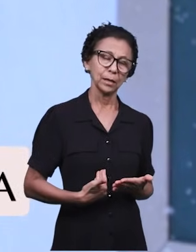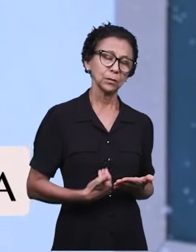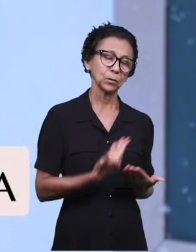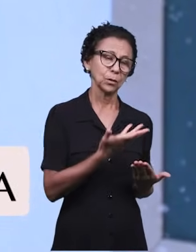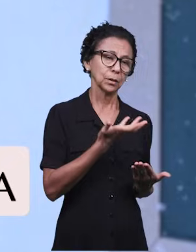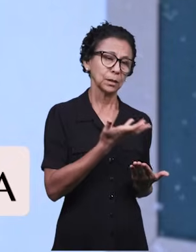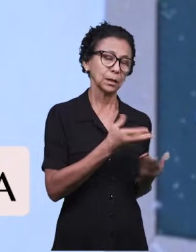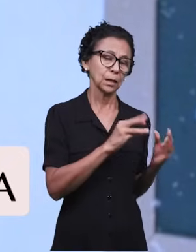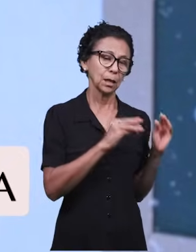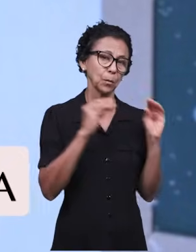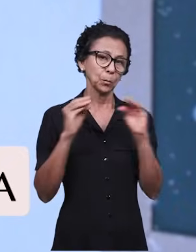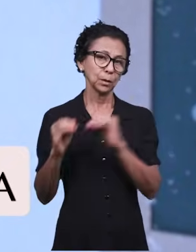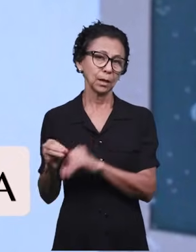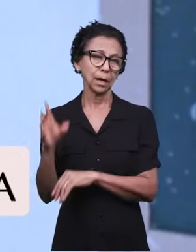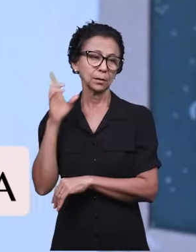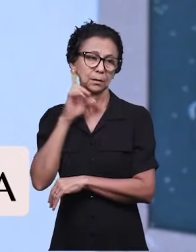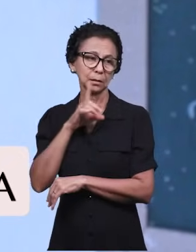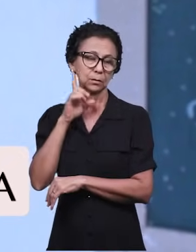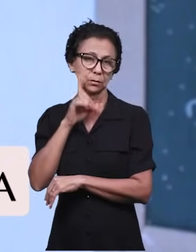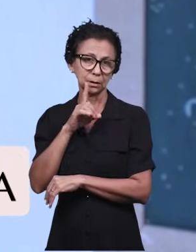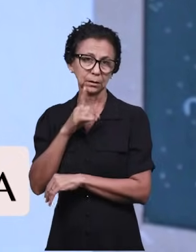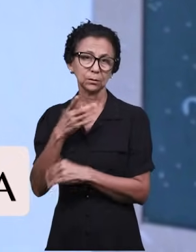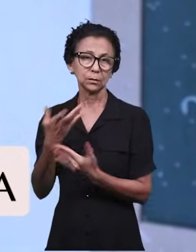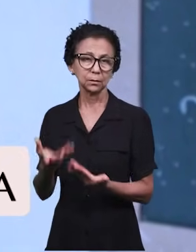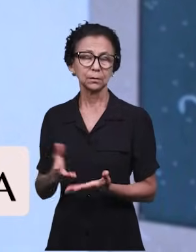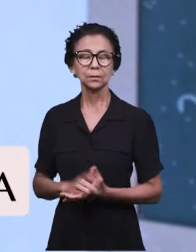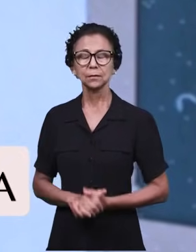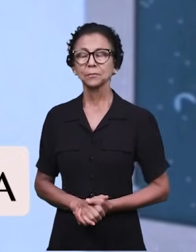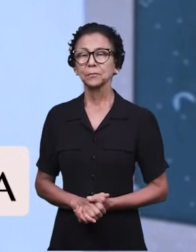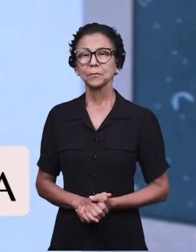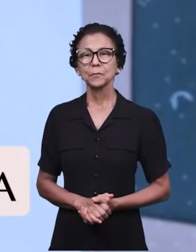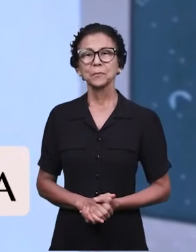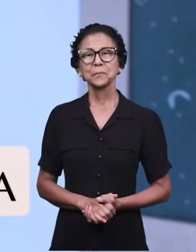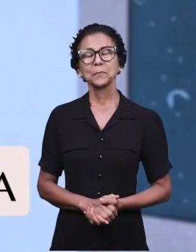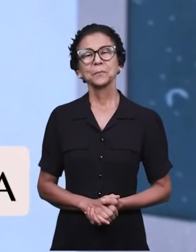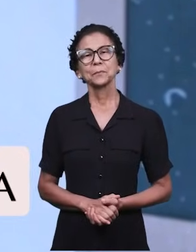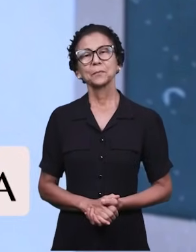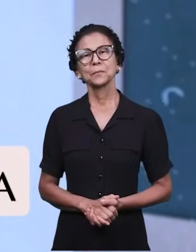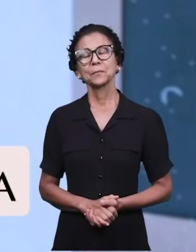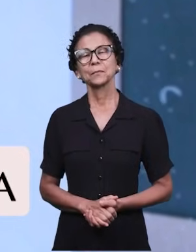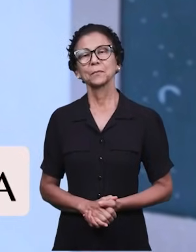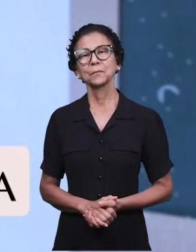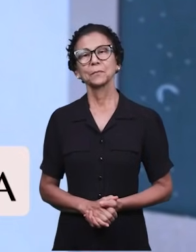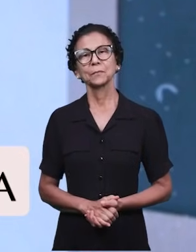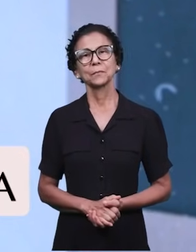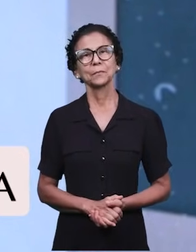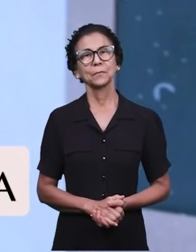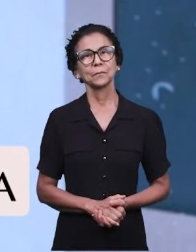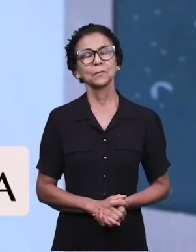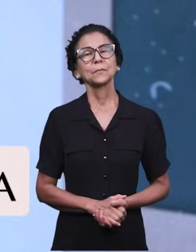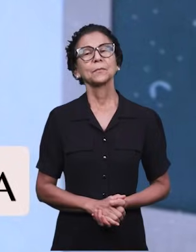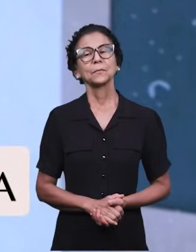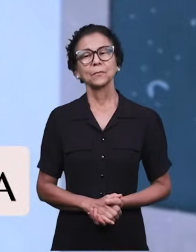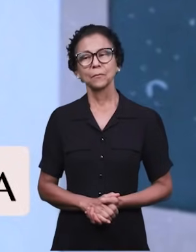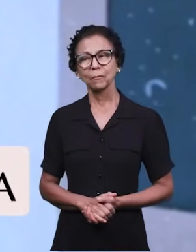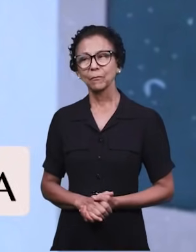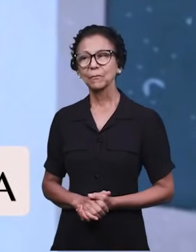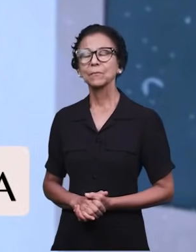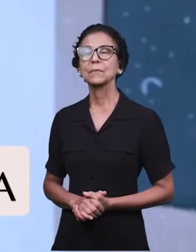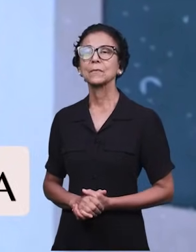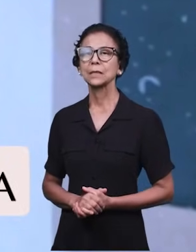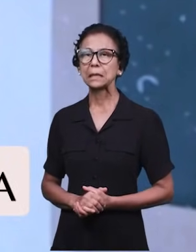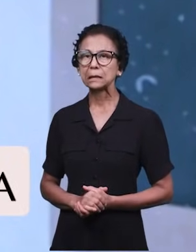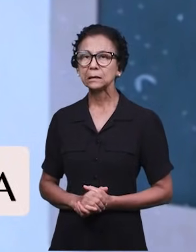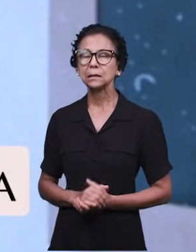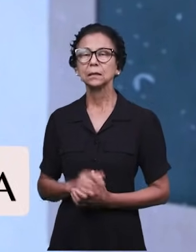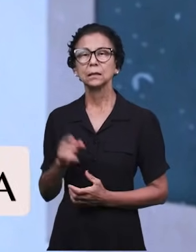os Estados Unidos. E assim foi, todos sabem, fomos usados lá para o